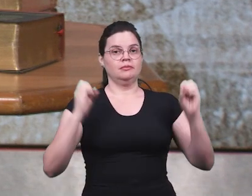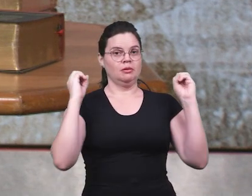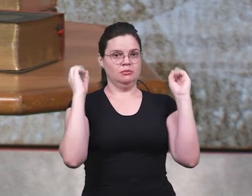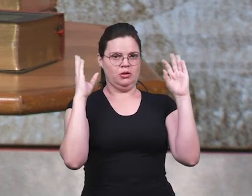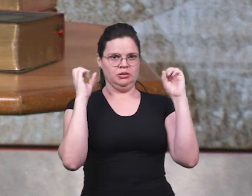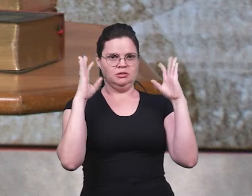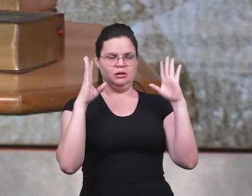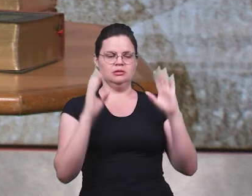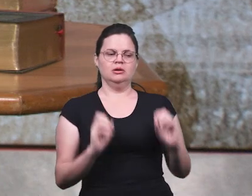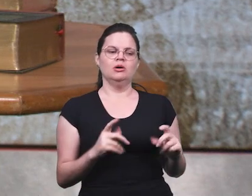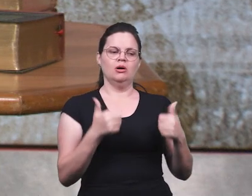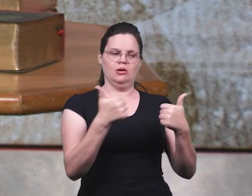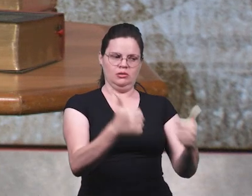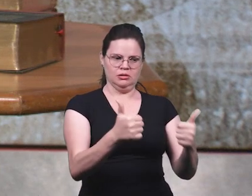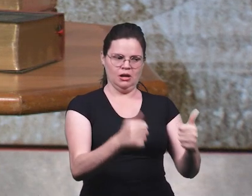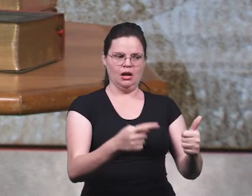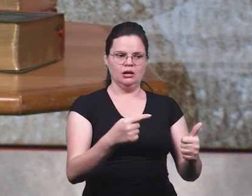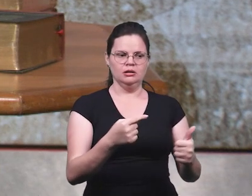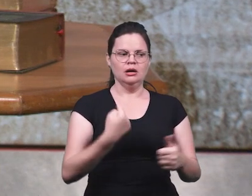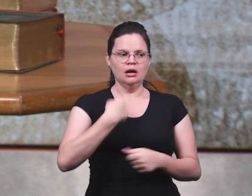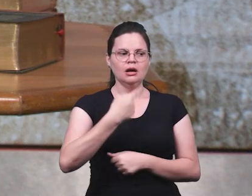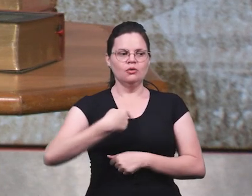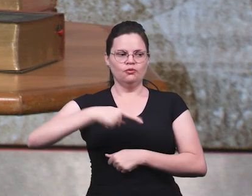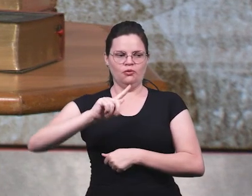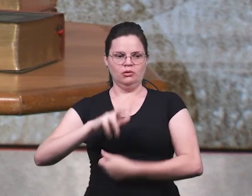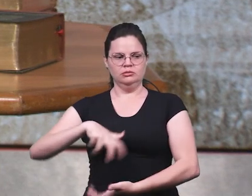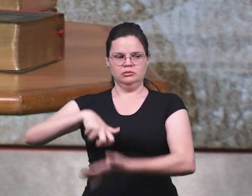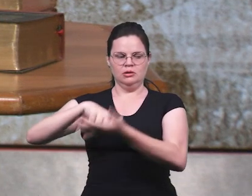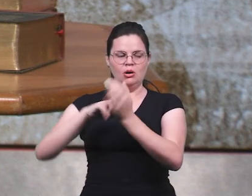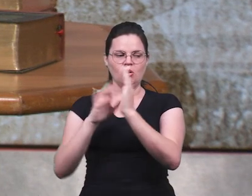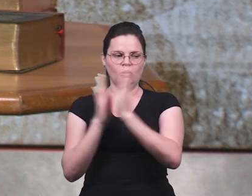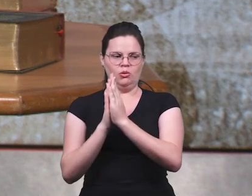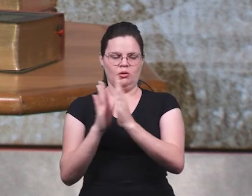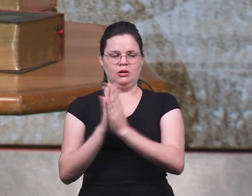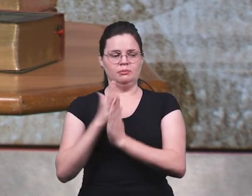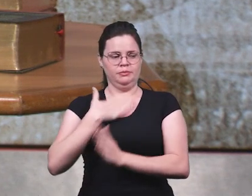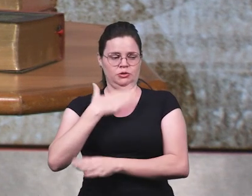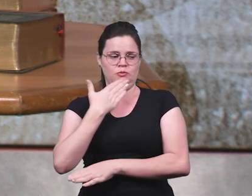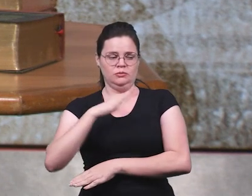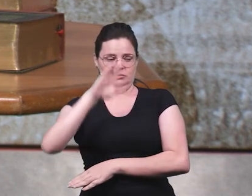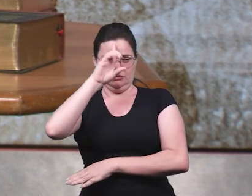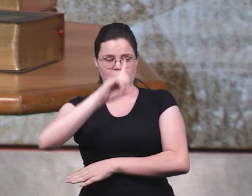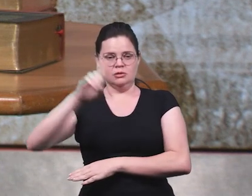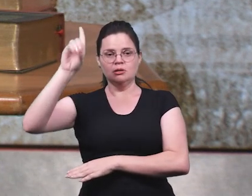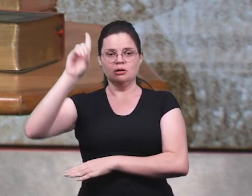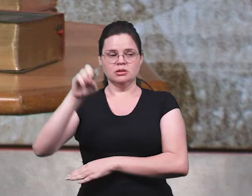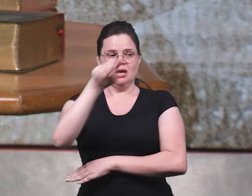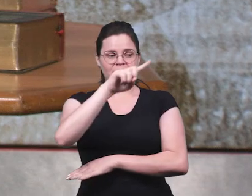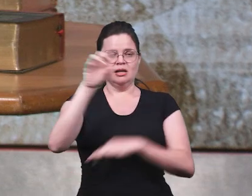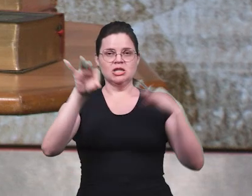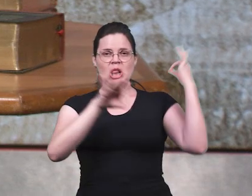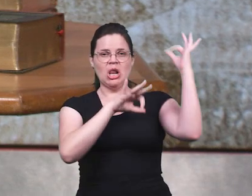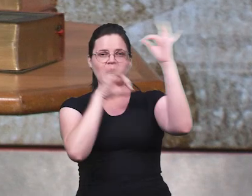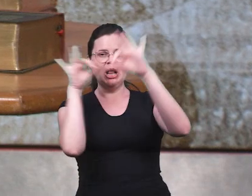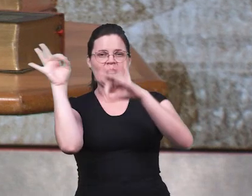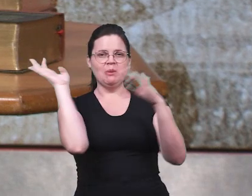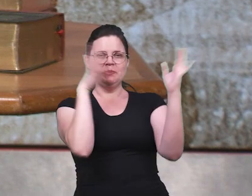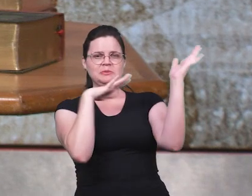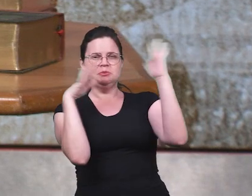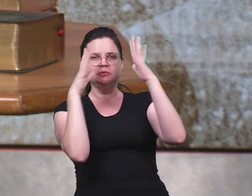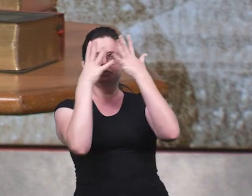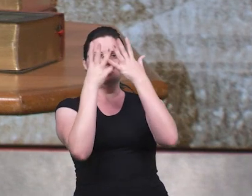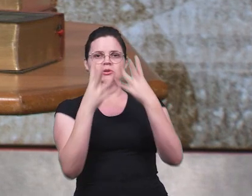eis que saio de ti e orarei ao Senhor, que estes enxames de moscas se